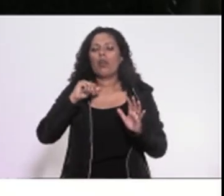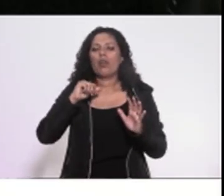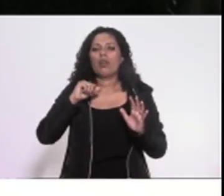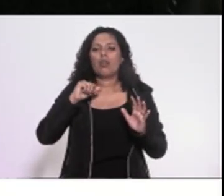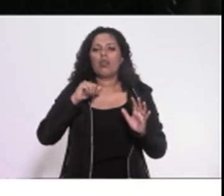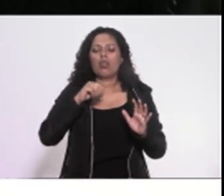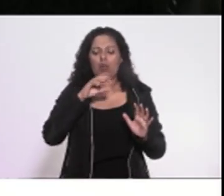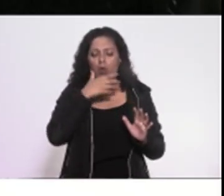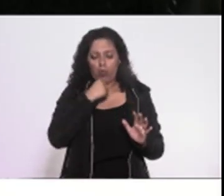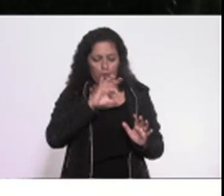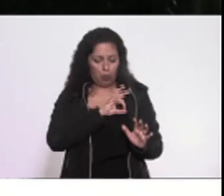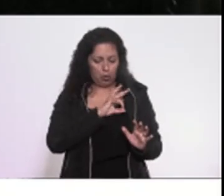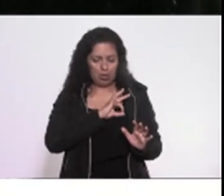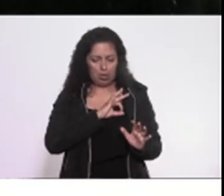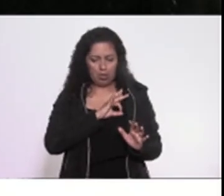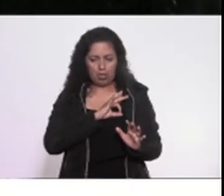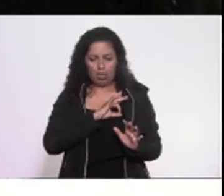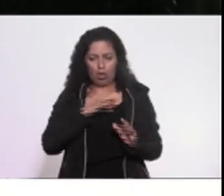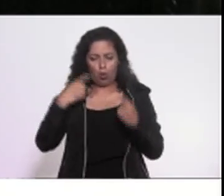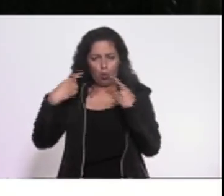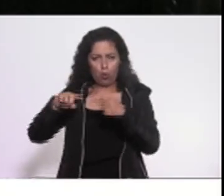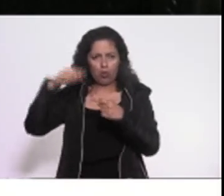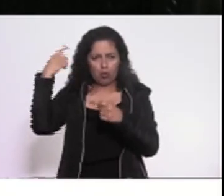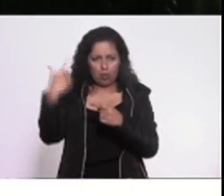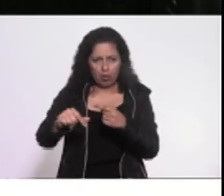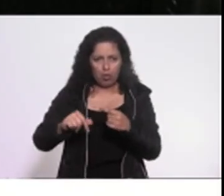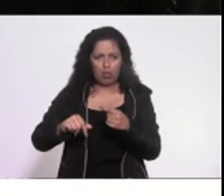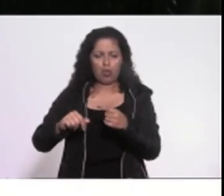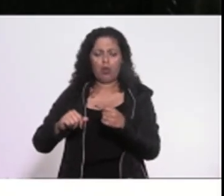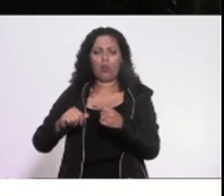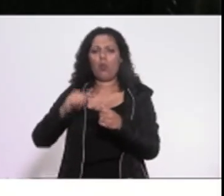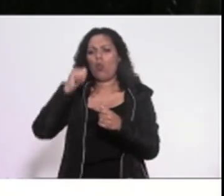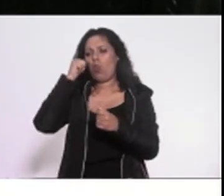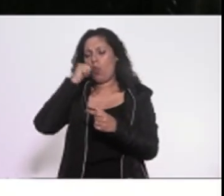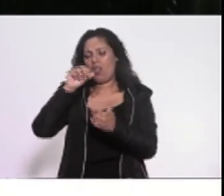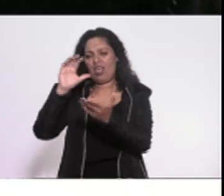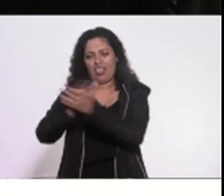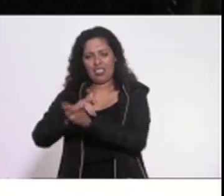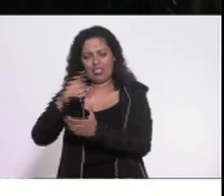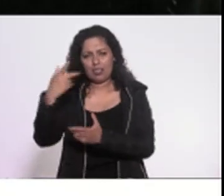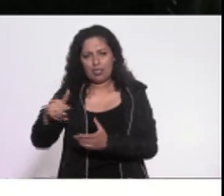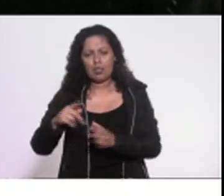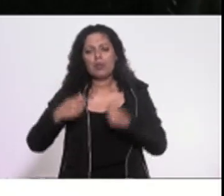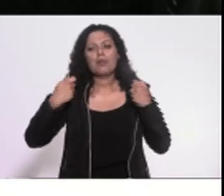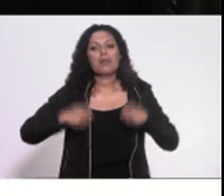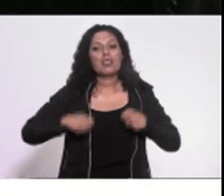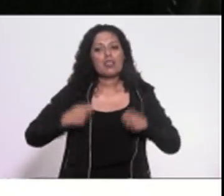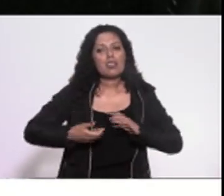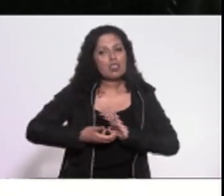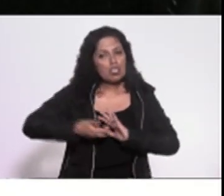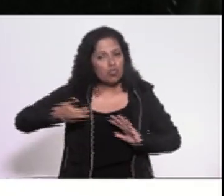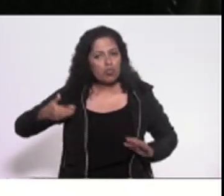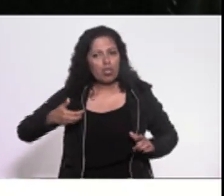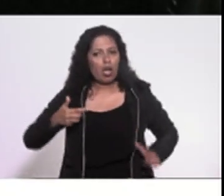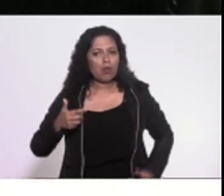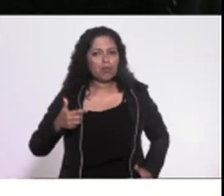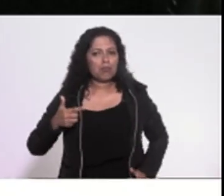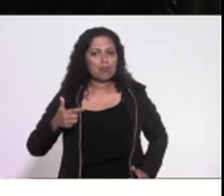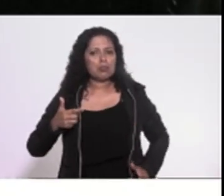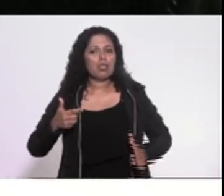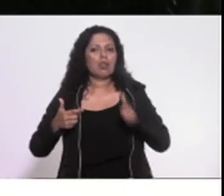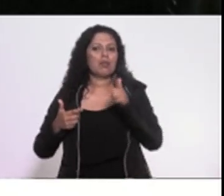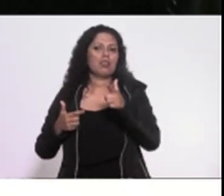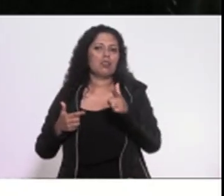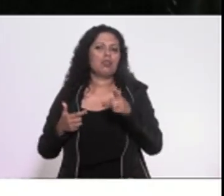por seus companheiros que estão aí, Polícia Civil, Polícia Militar, Defesa Civil, sistema penitenciário. A